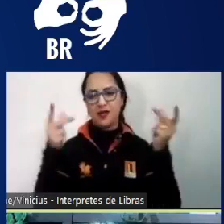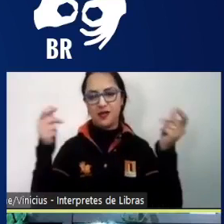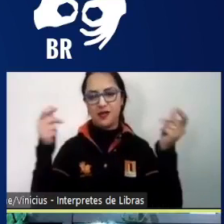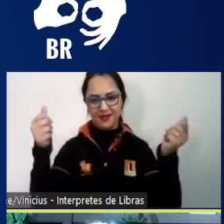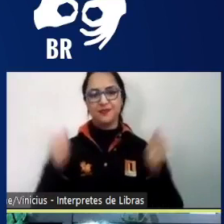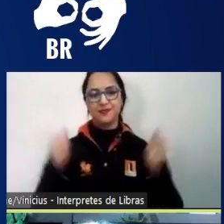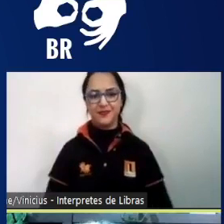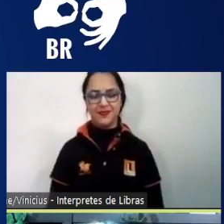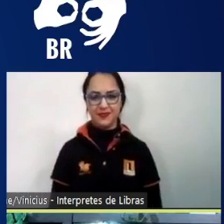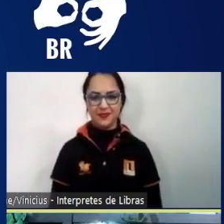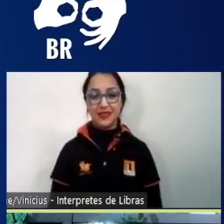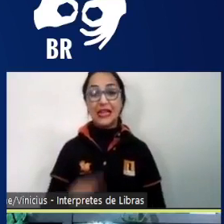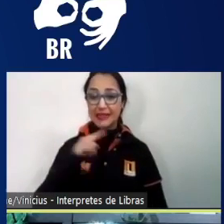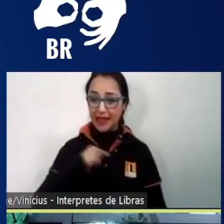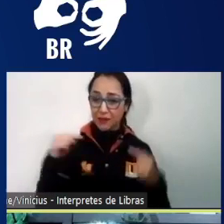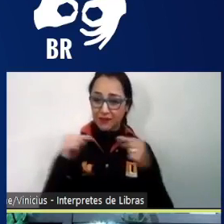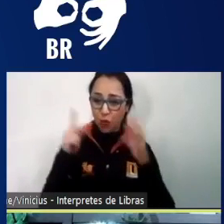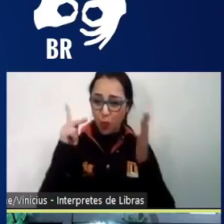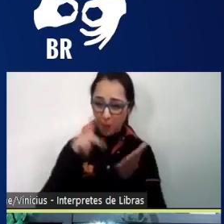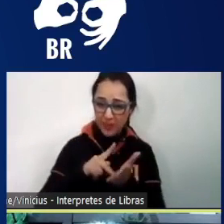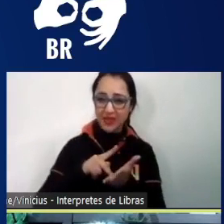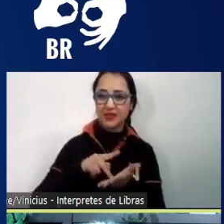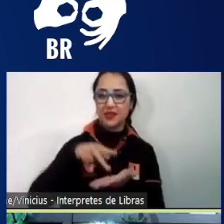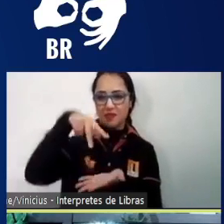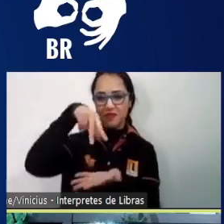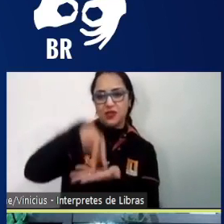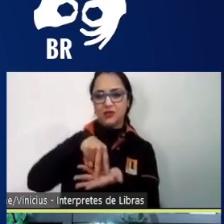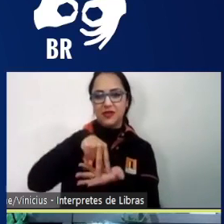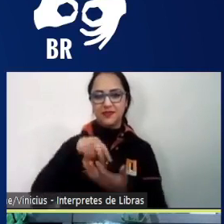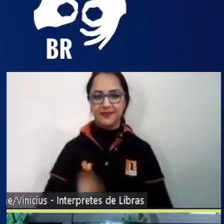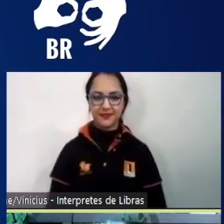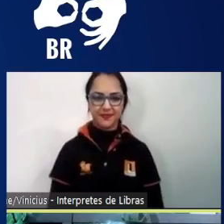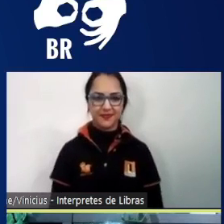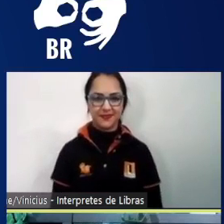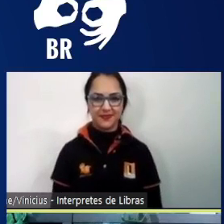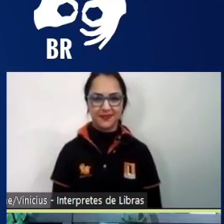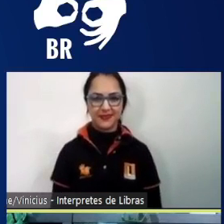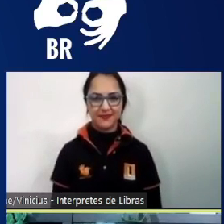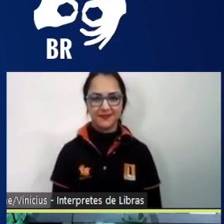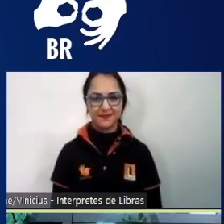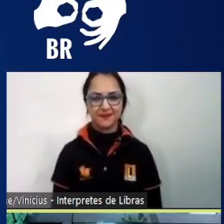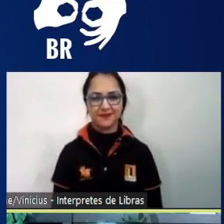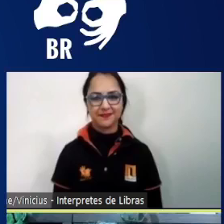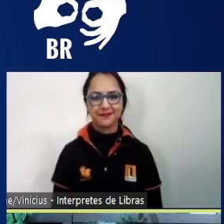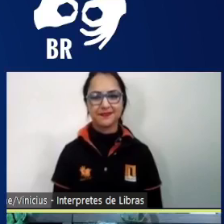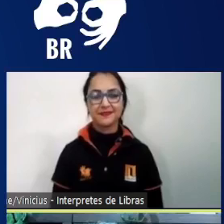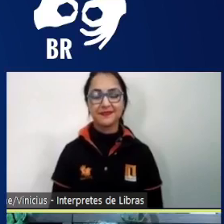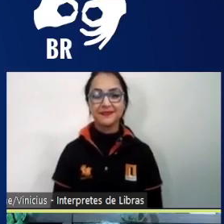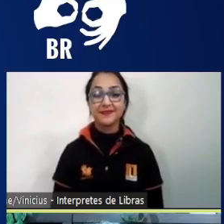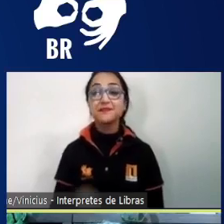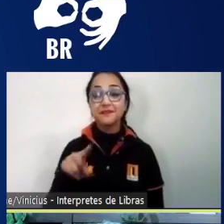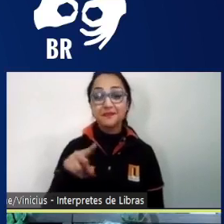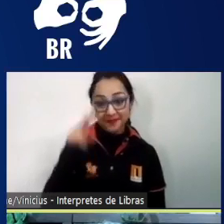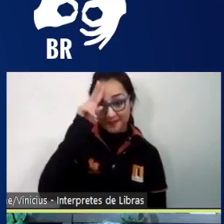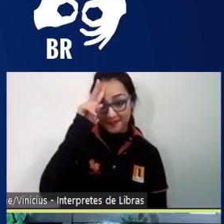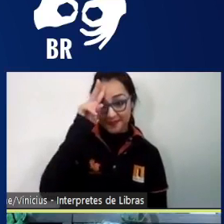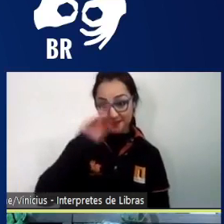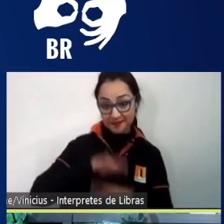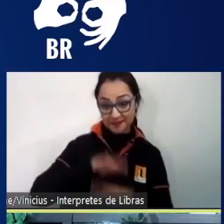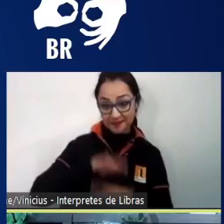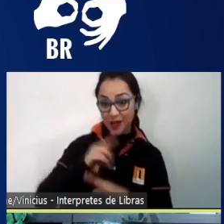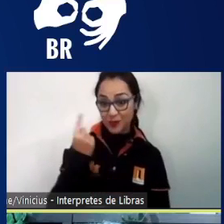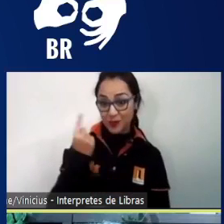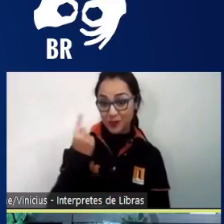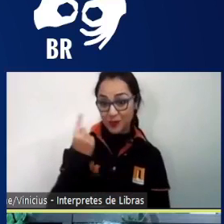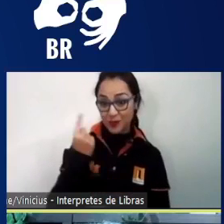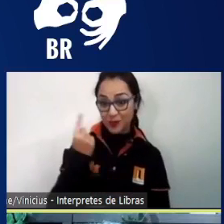na sustentabilidade das relações humanas. Quero trazer mais uma citação importante, todos conhecem o Leandro